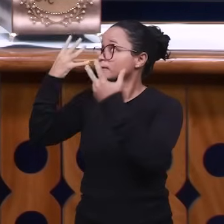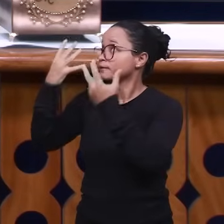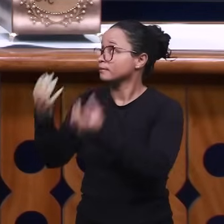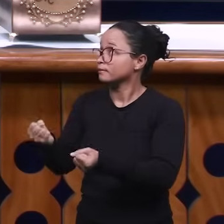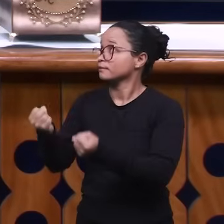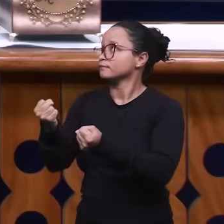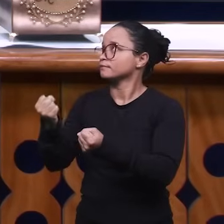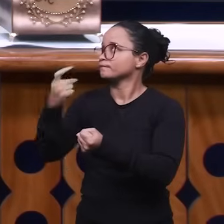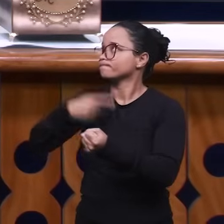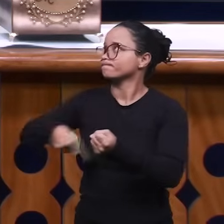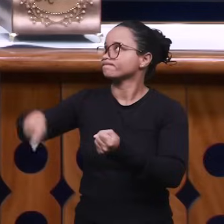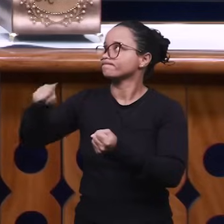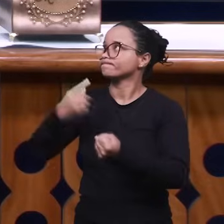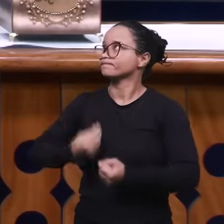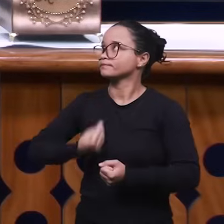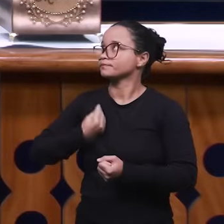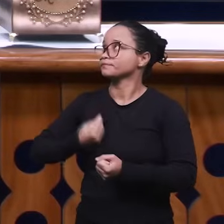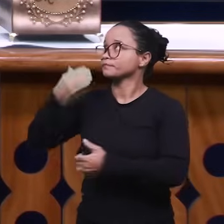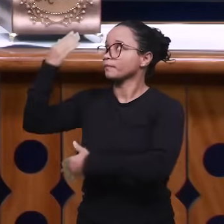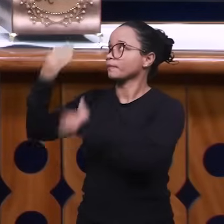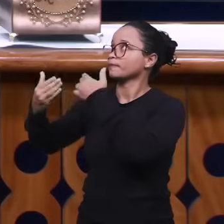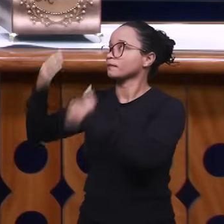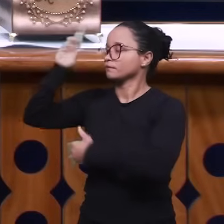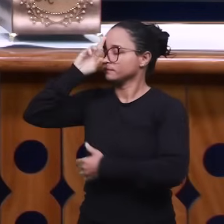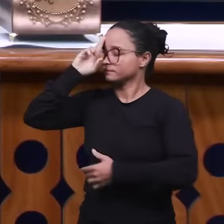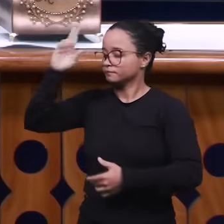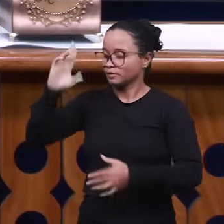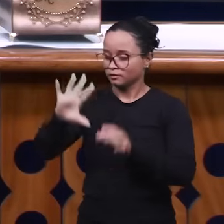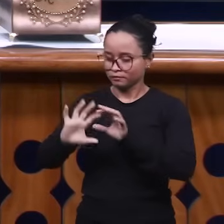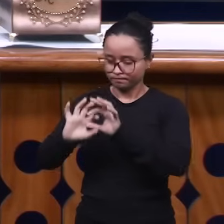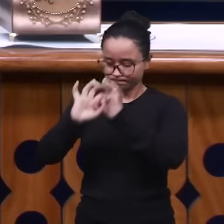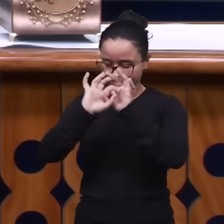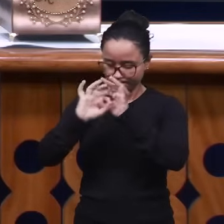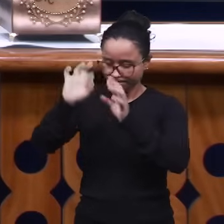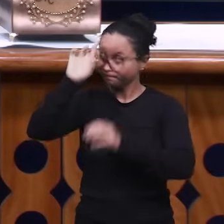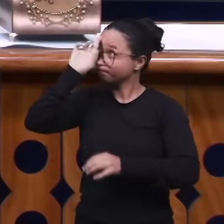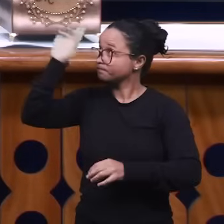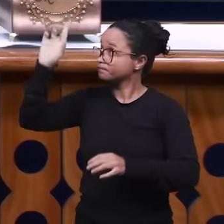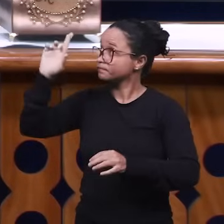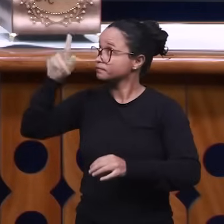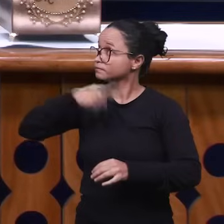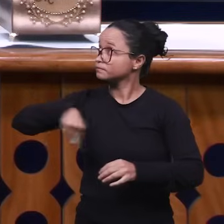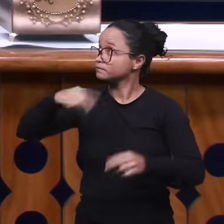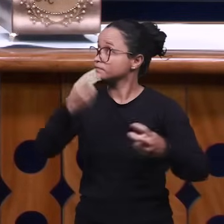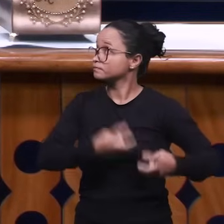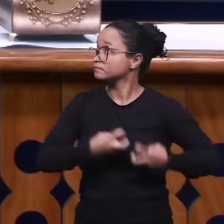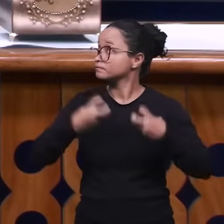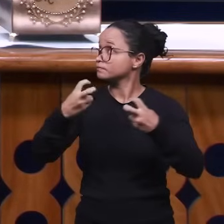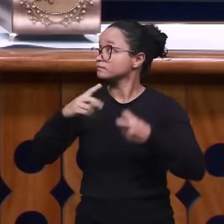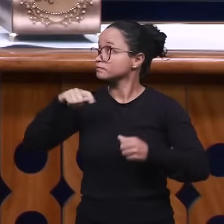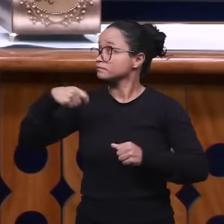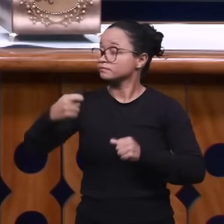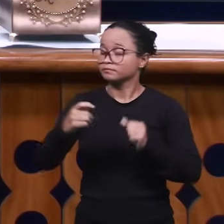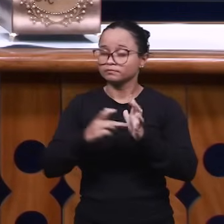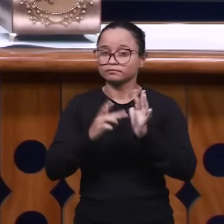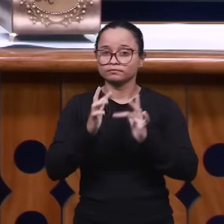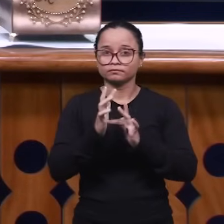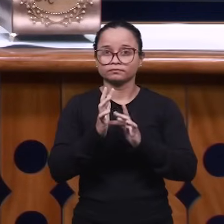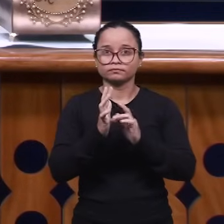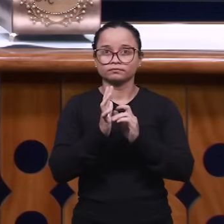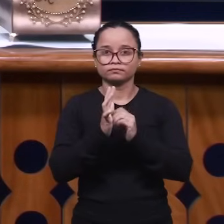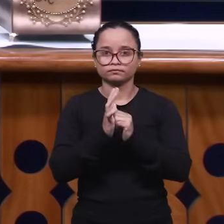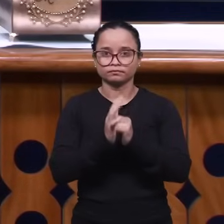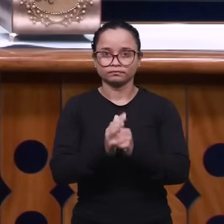diante de Ti, dando-nos acesso à Tua presença. Dá-nos comunhão com o Senhor, nós clamamos a Ti, em nome do